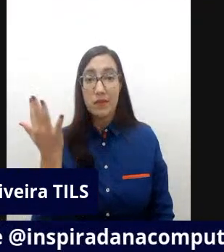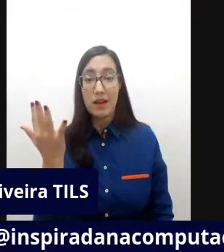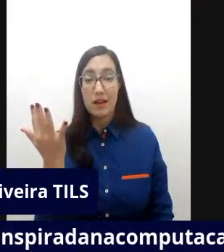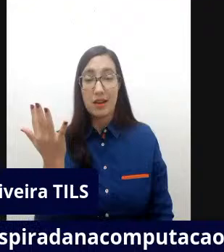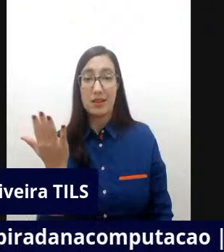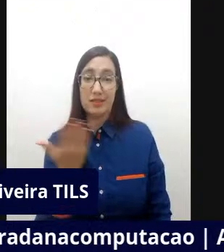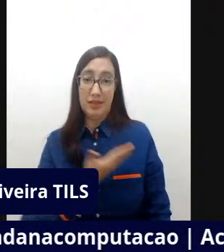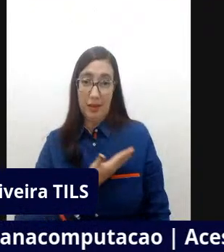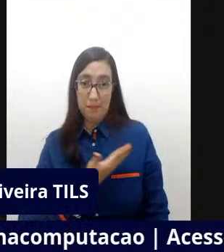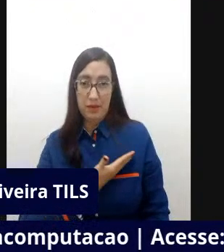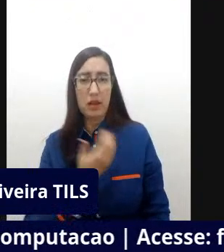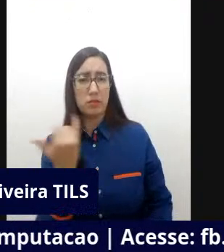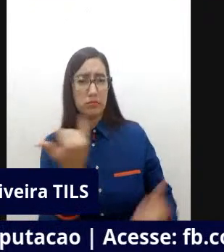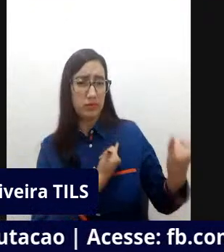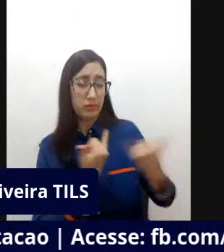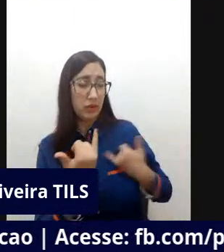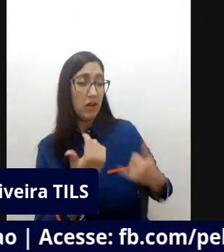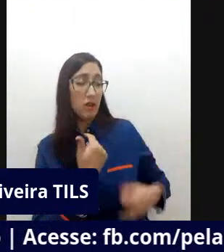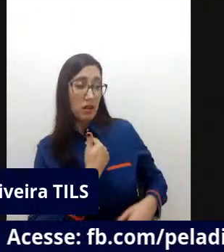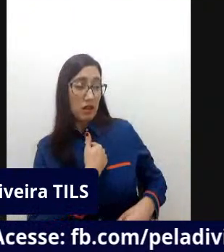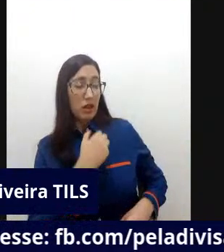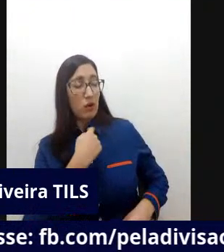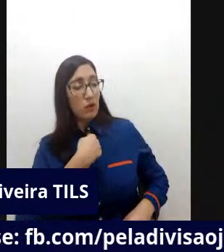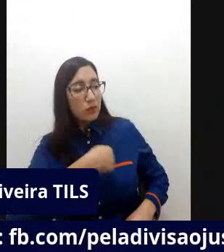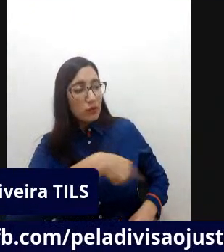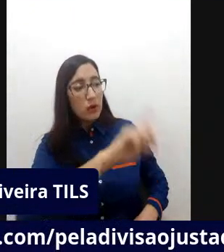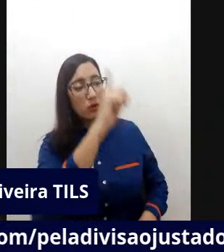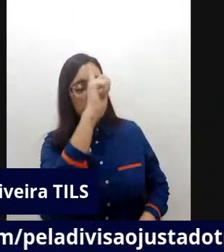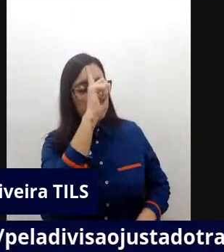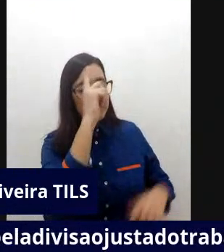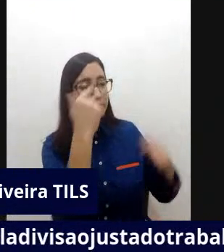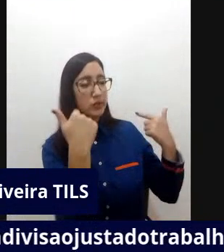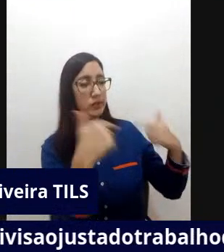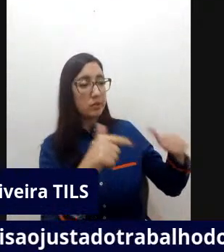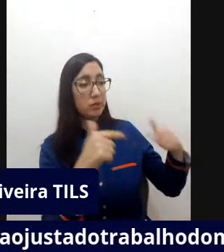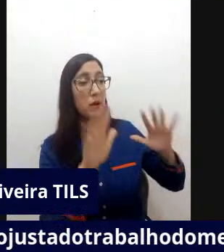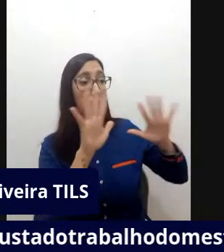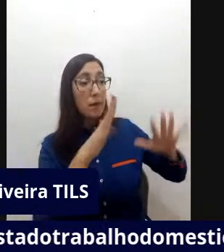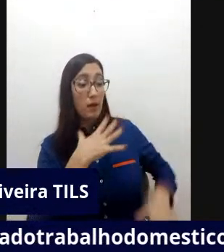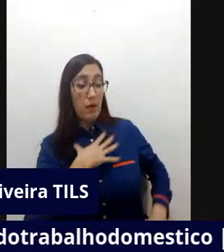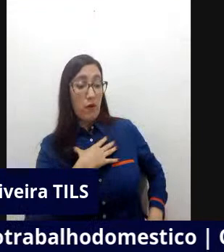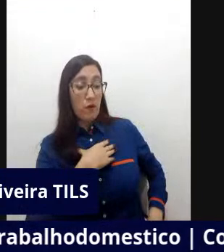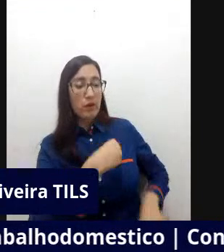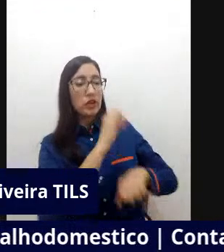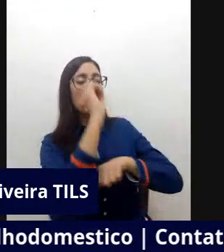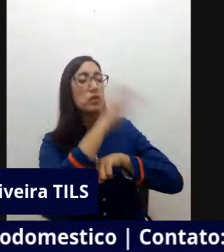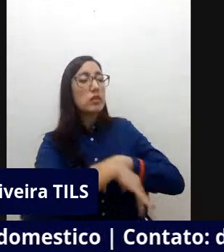meu filho. E como é que eu faço? O que é que você vai dizer numa hora dessa